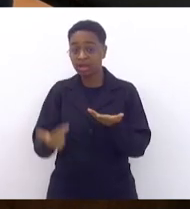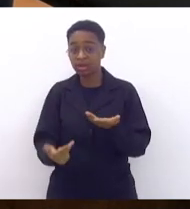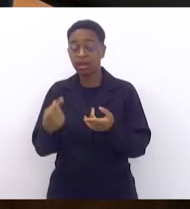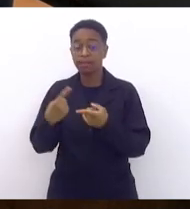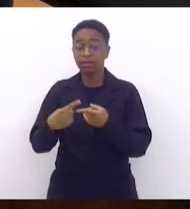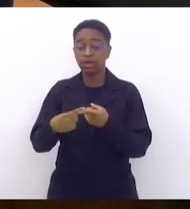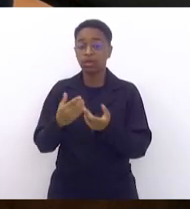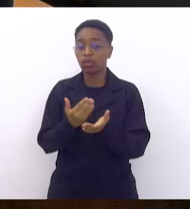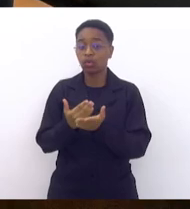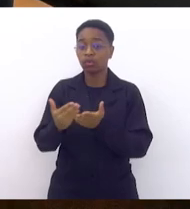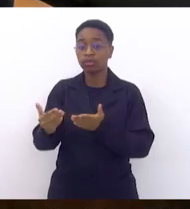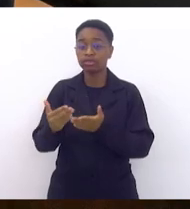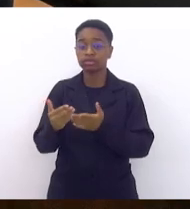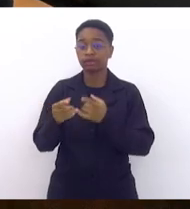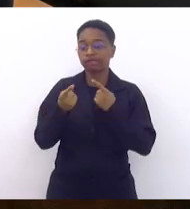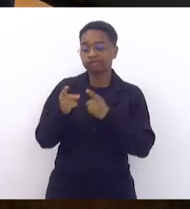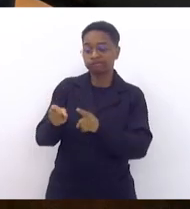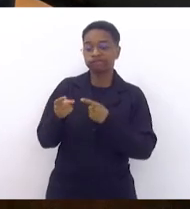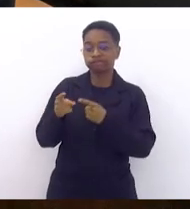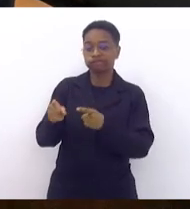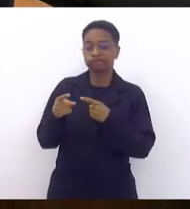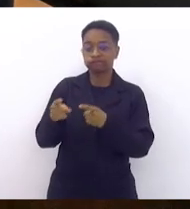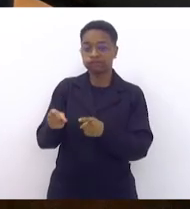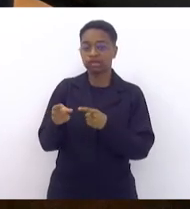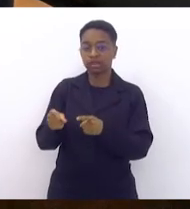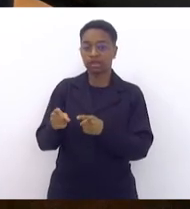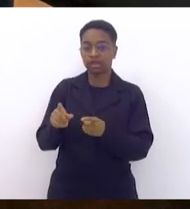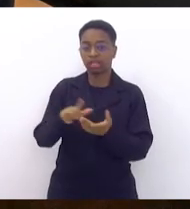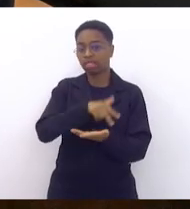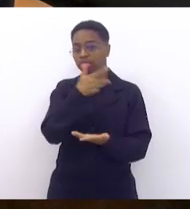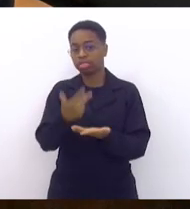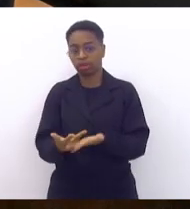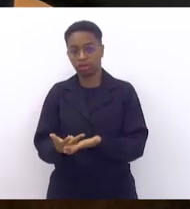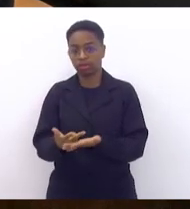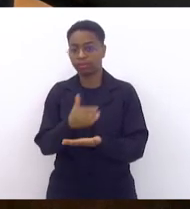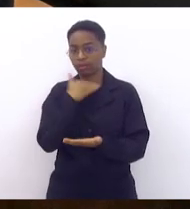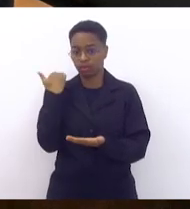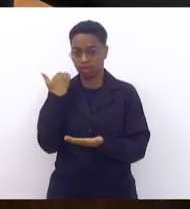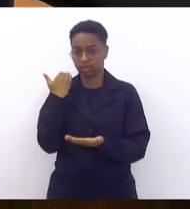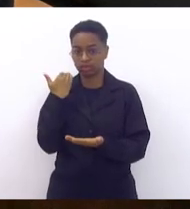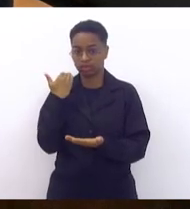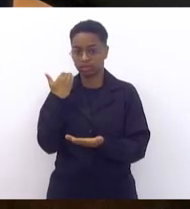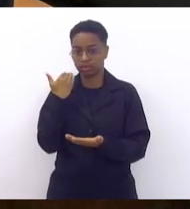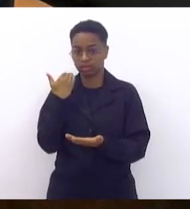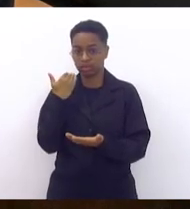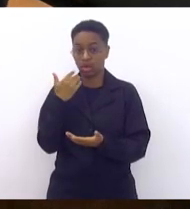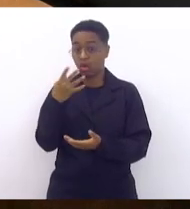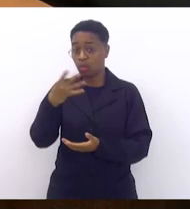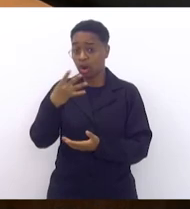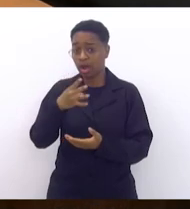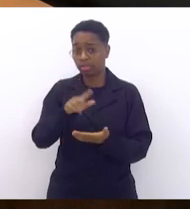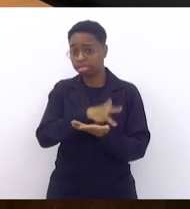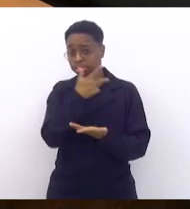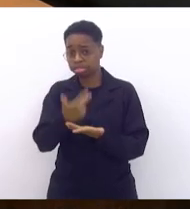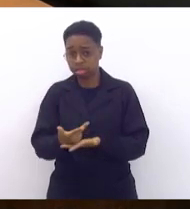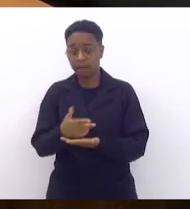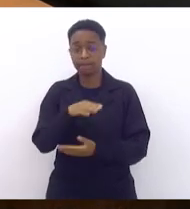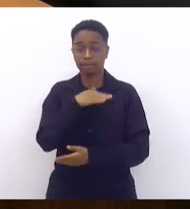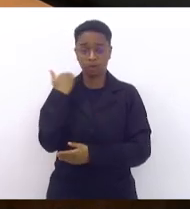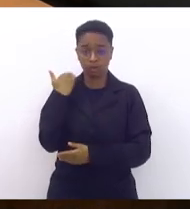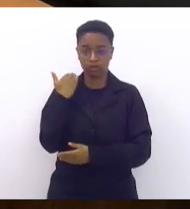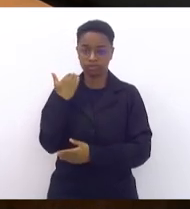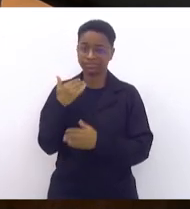a perturbar, dava uma bolinha para ficar assim, caía. Segunda, quarta queda, morria. Então,